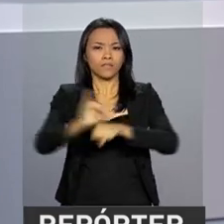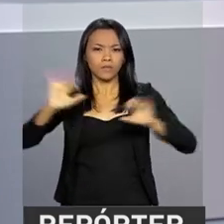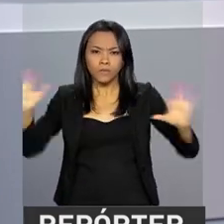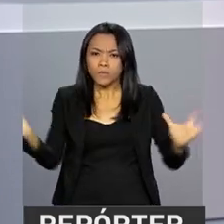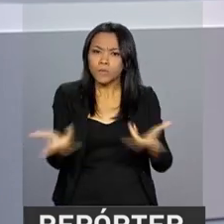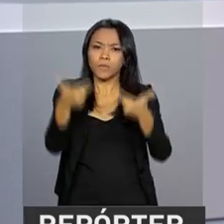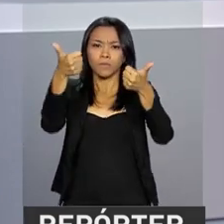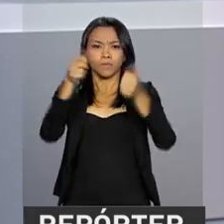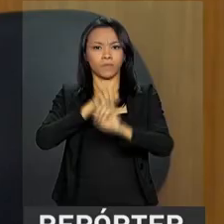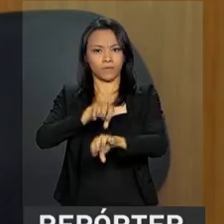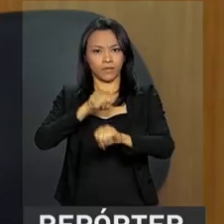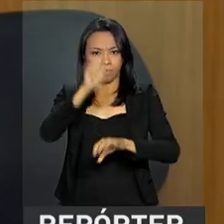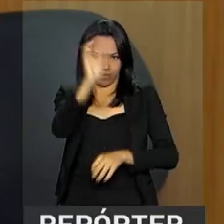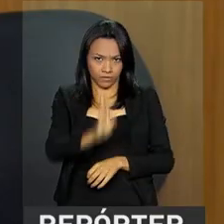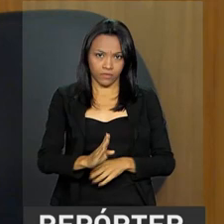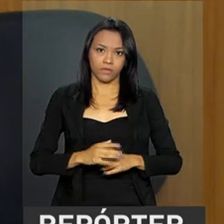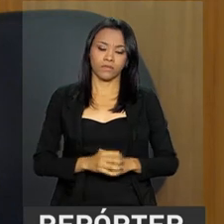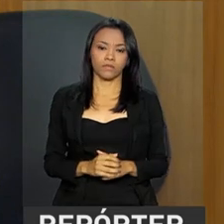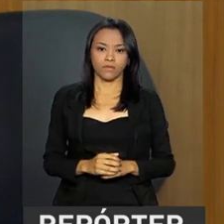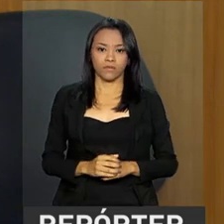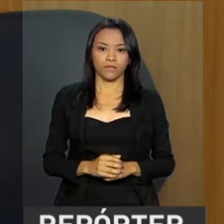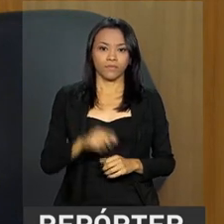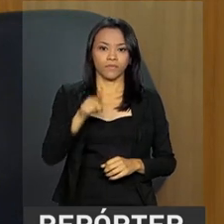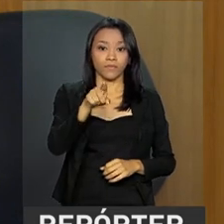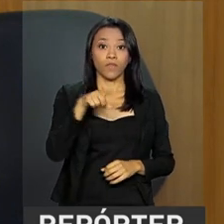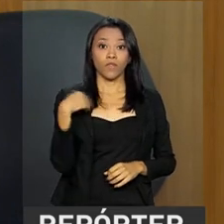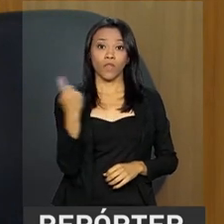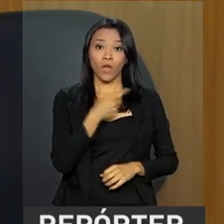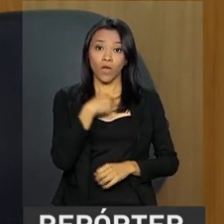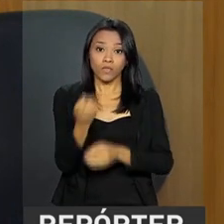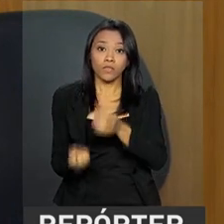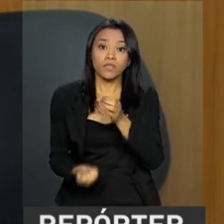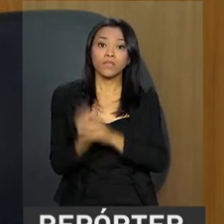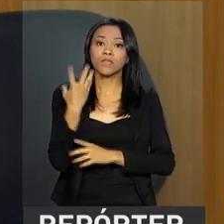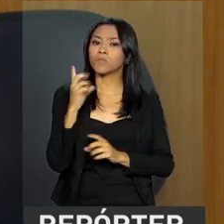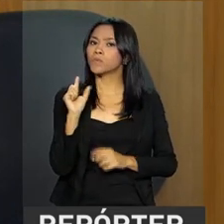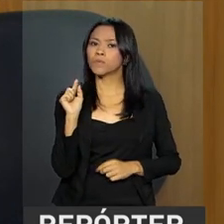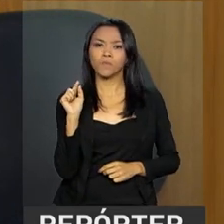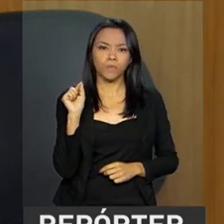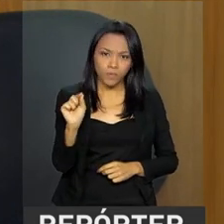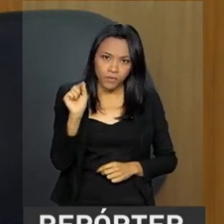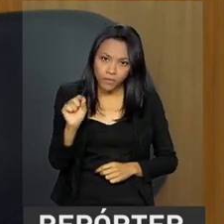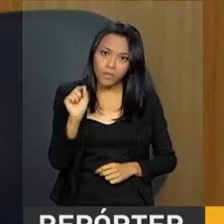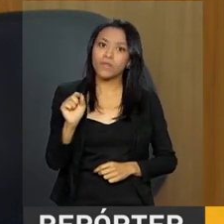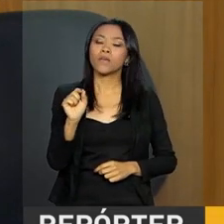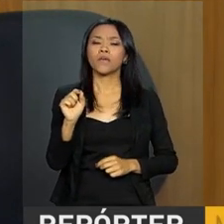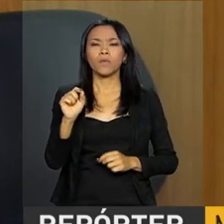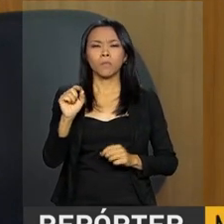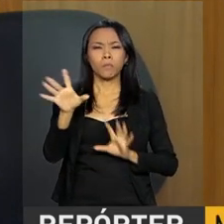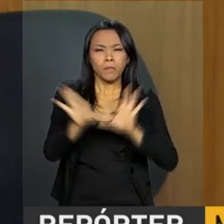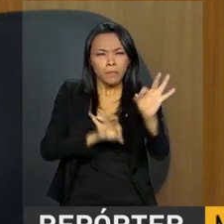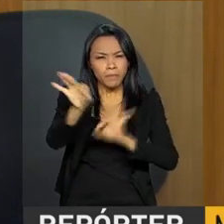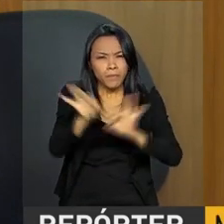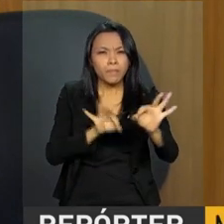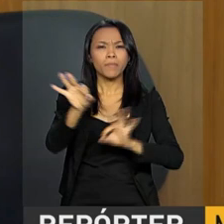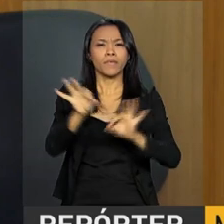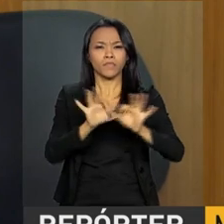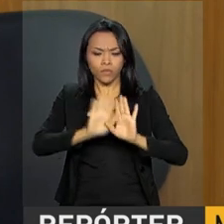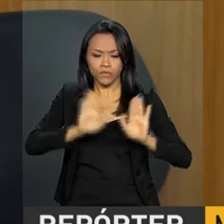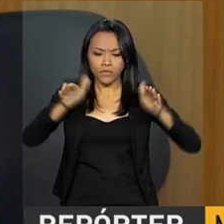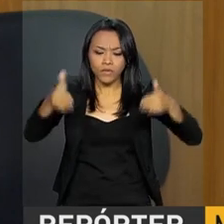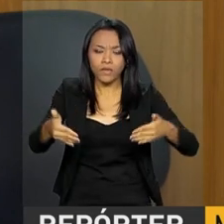brasileira estamos criando a figura da residência pedagógica que a